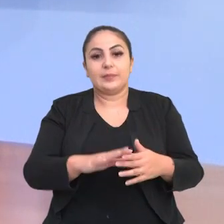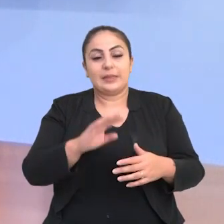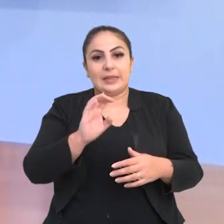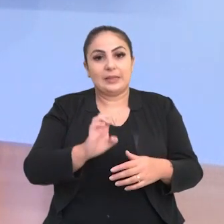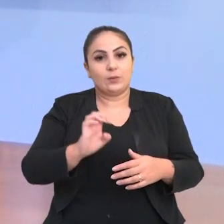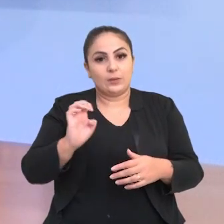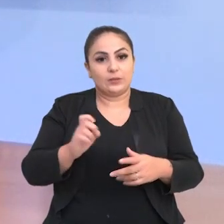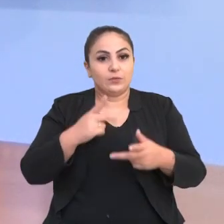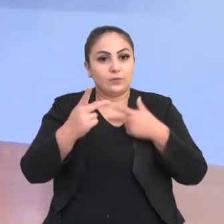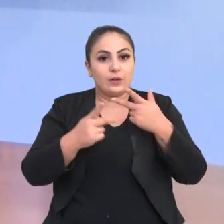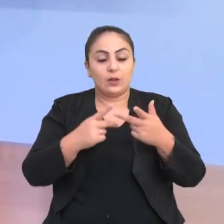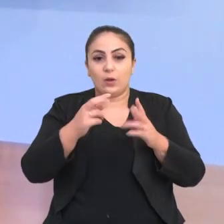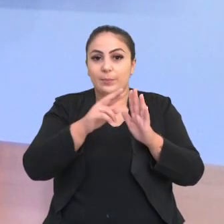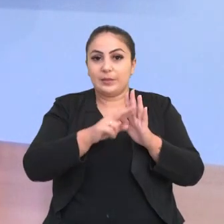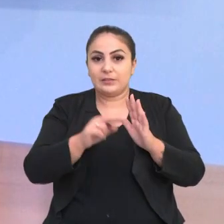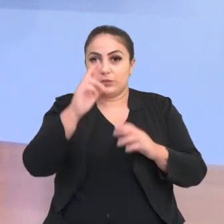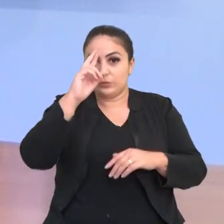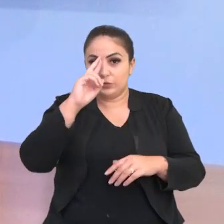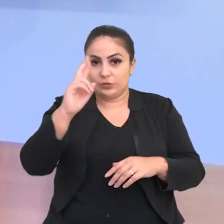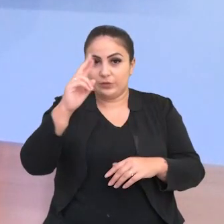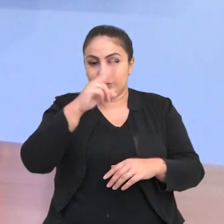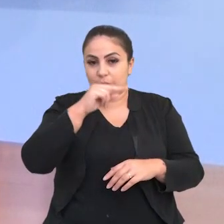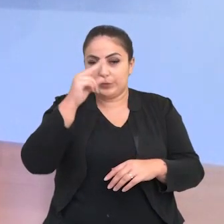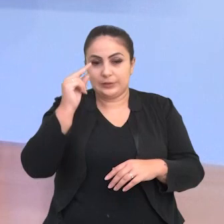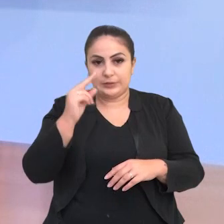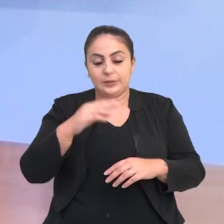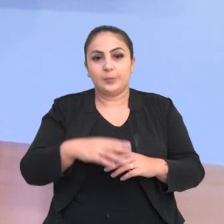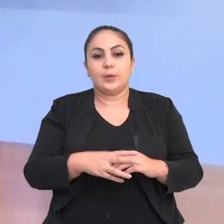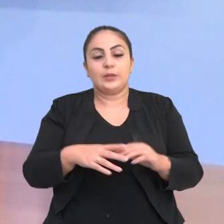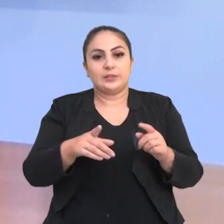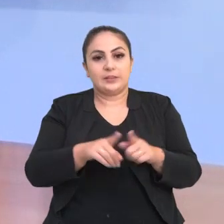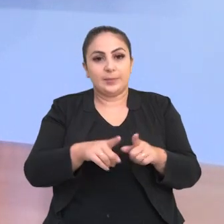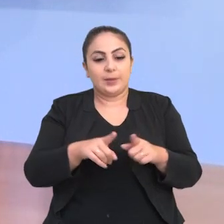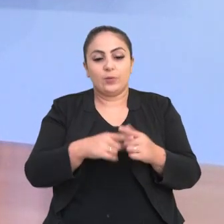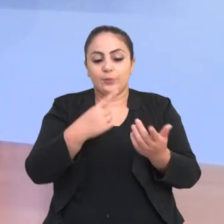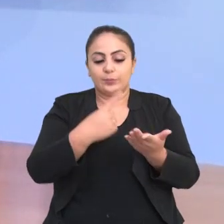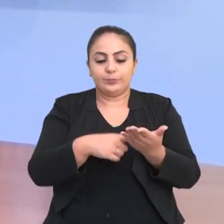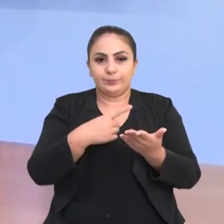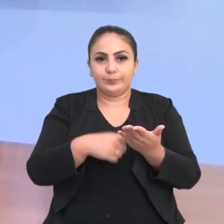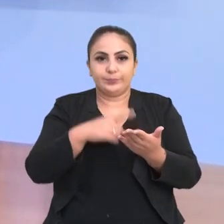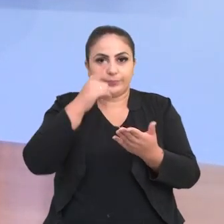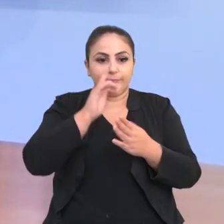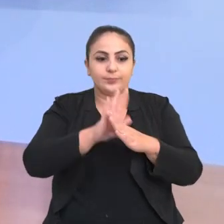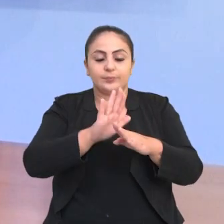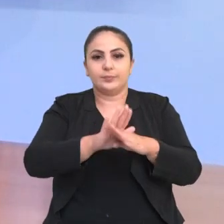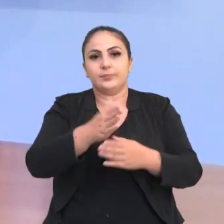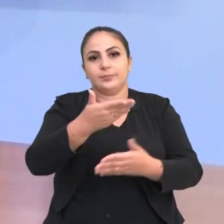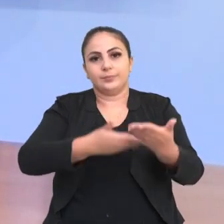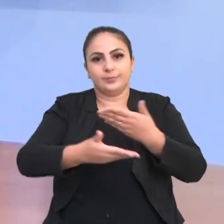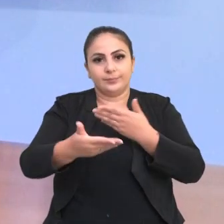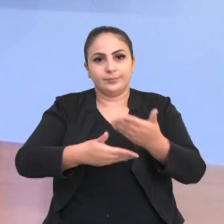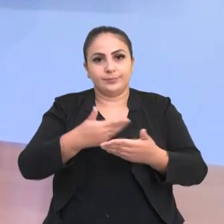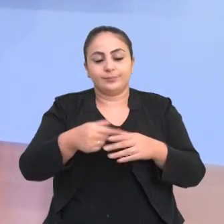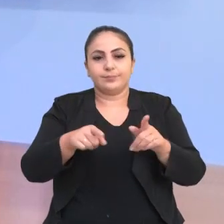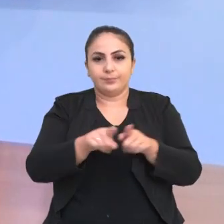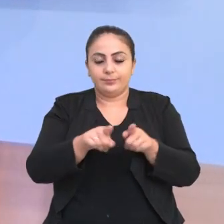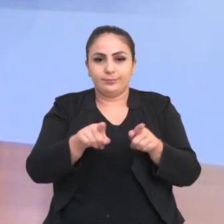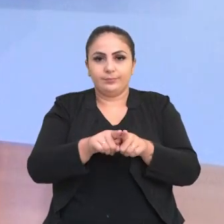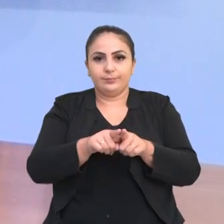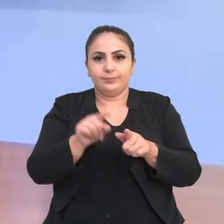sanitária. Eduardo Leite falou em nome dos chefes de executivo sobre o compromisso de ajuda